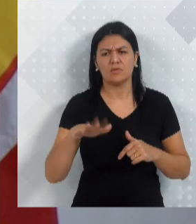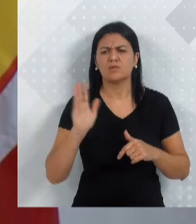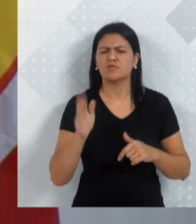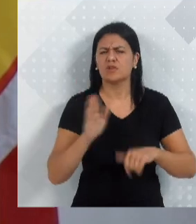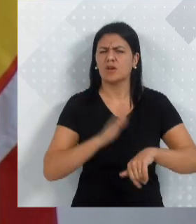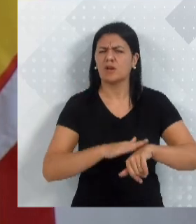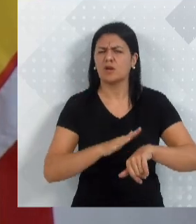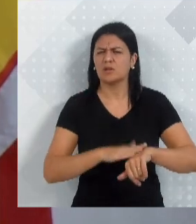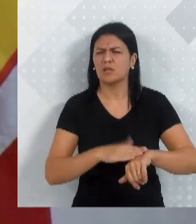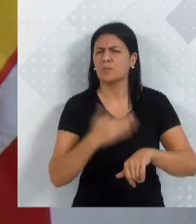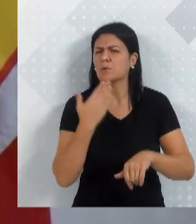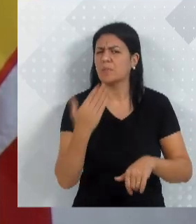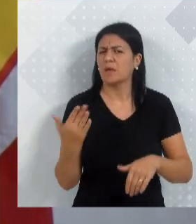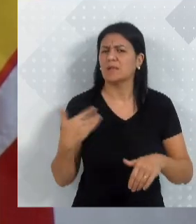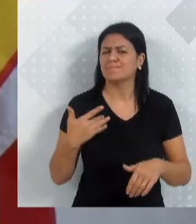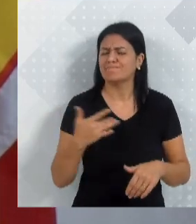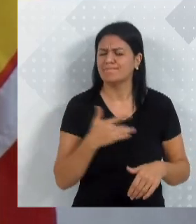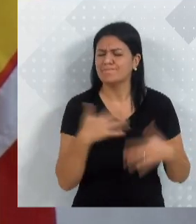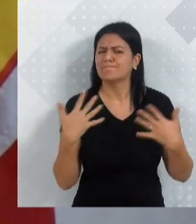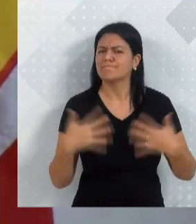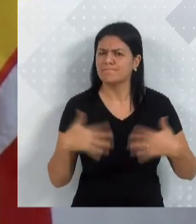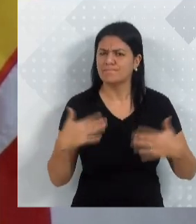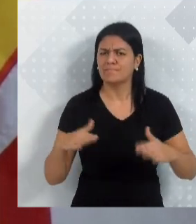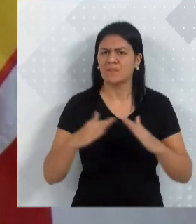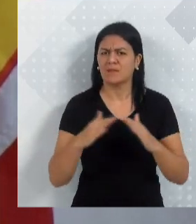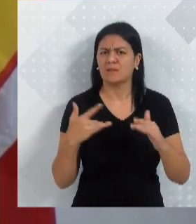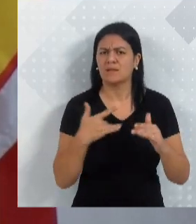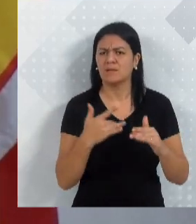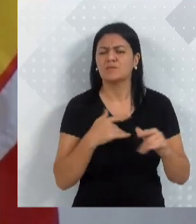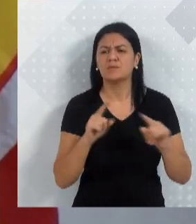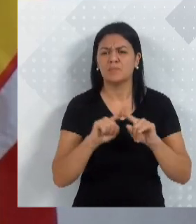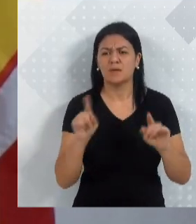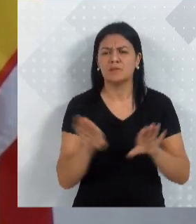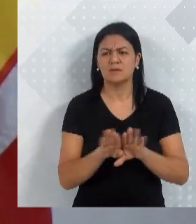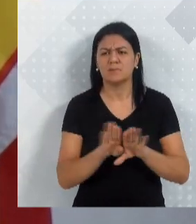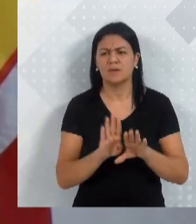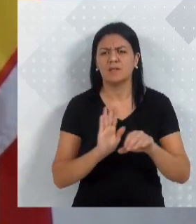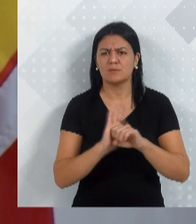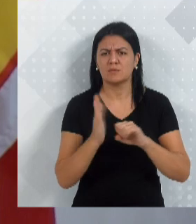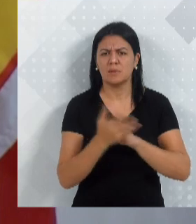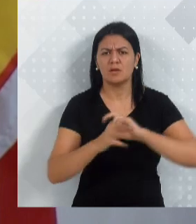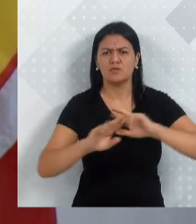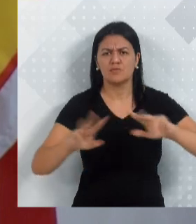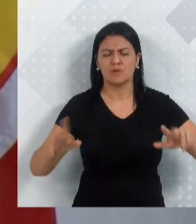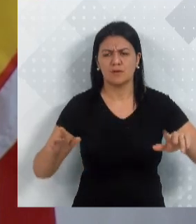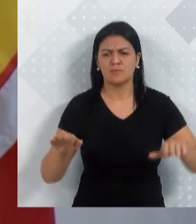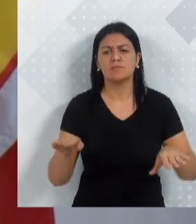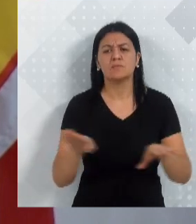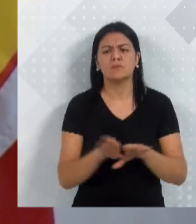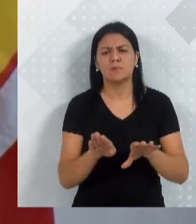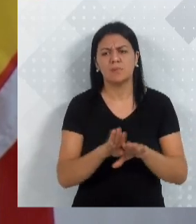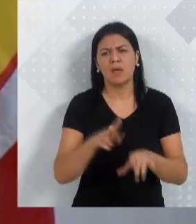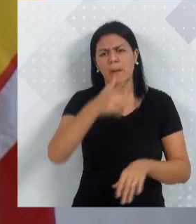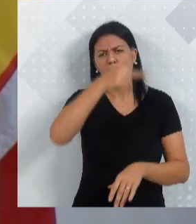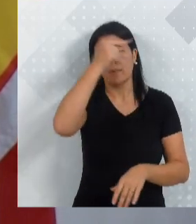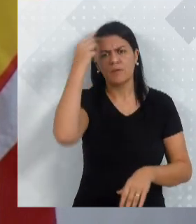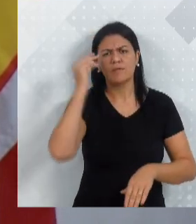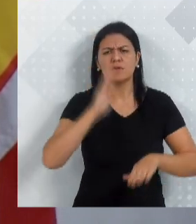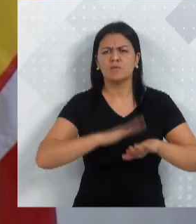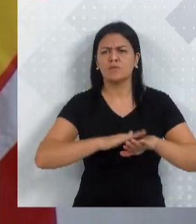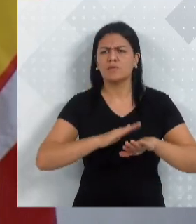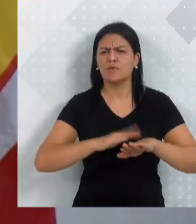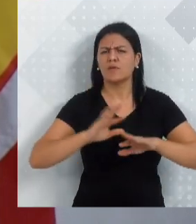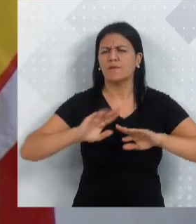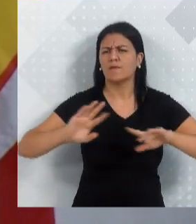por atenção na área de saúde, mas pelas demais regiões do nosso município. Aliás, né, o prefeito fez ali uma série de propostas naquela